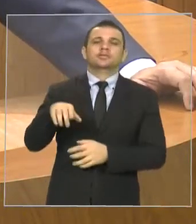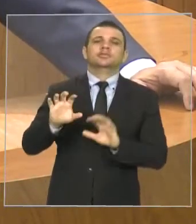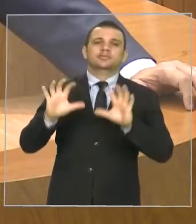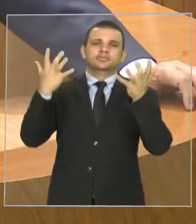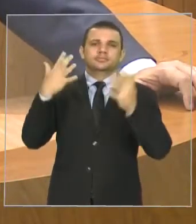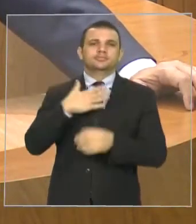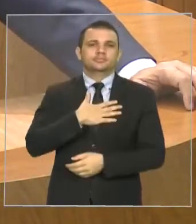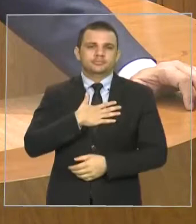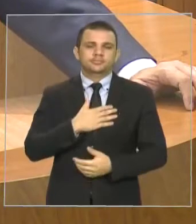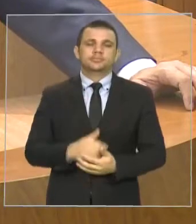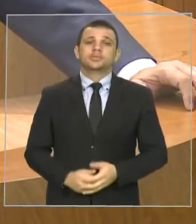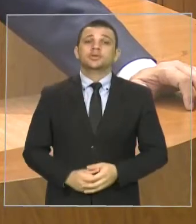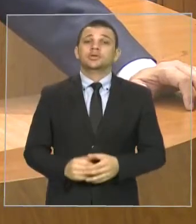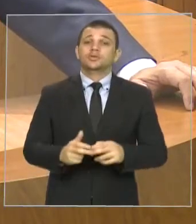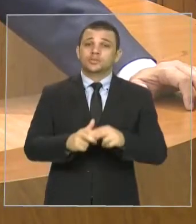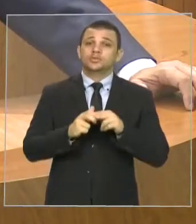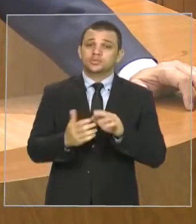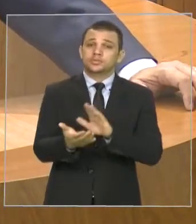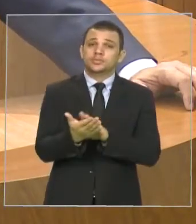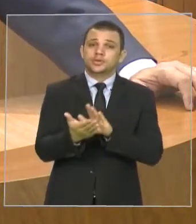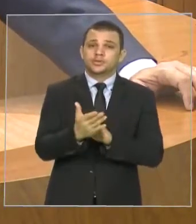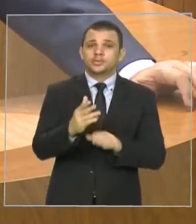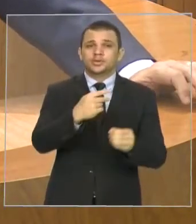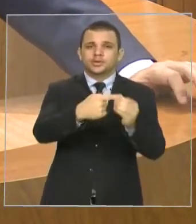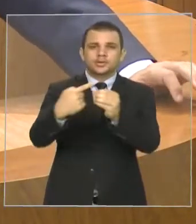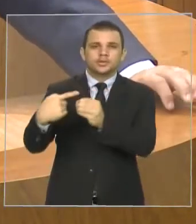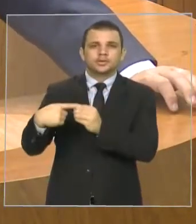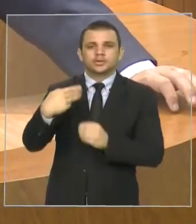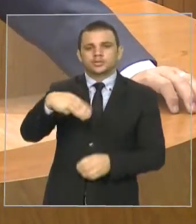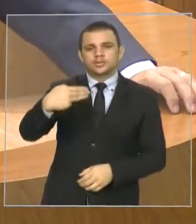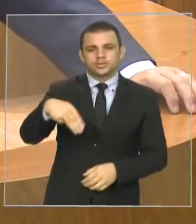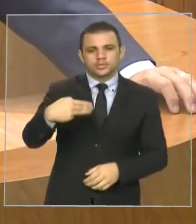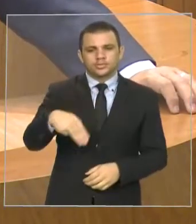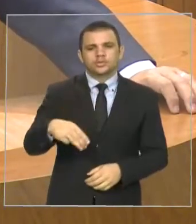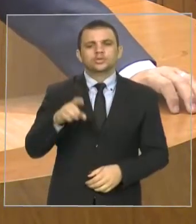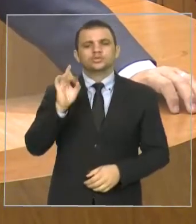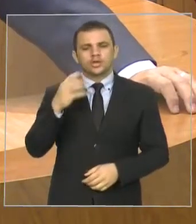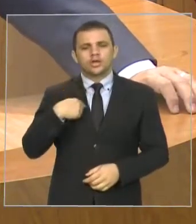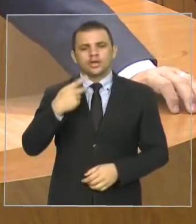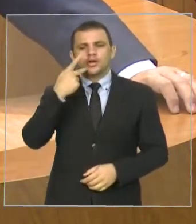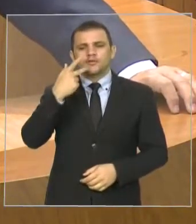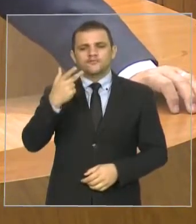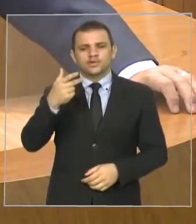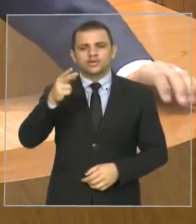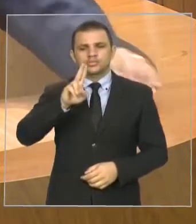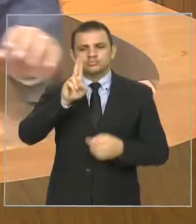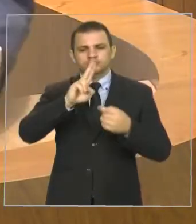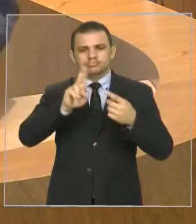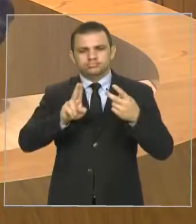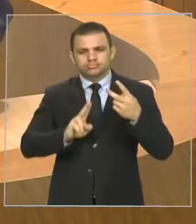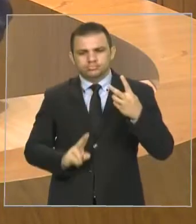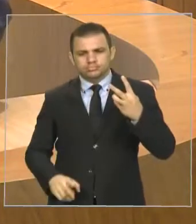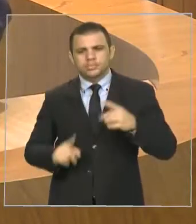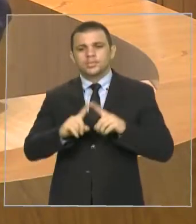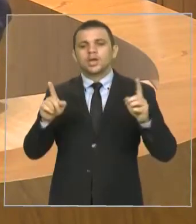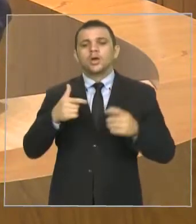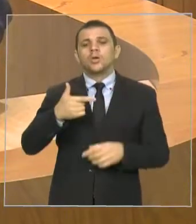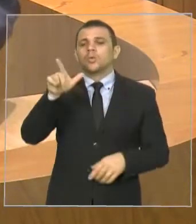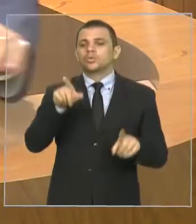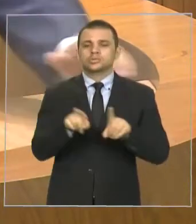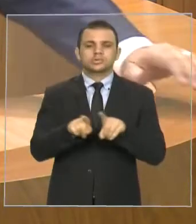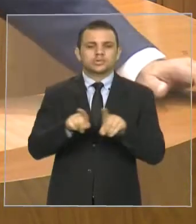parabenizar as cidades maranhenses se todos não só e citadas aqui as também as que eu não citei mas